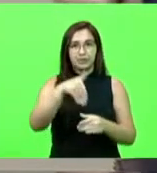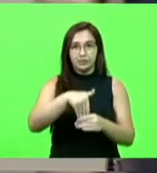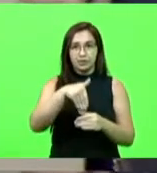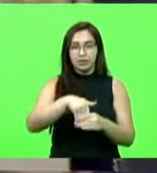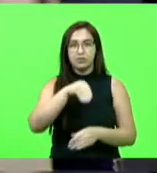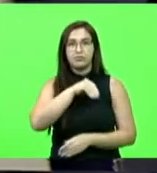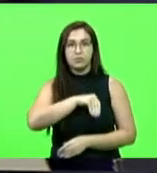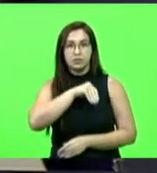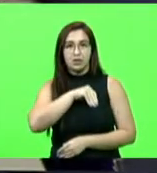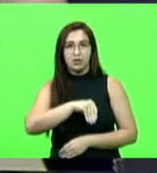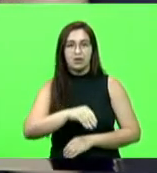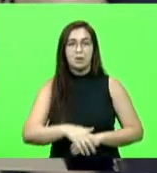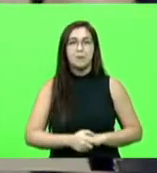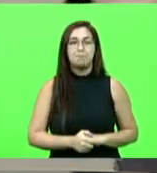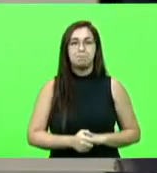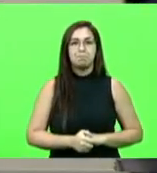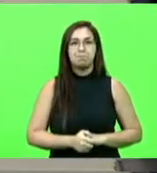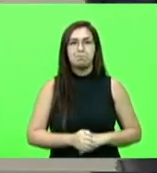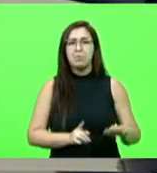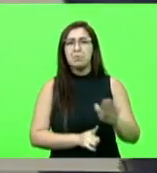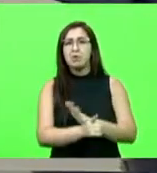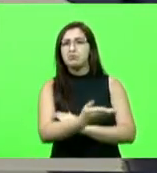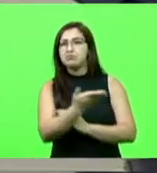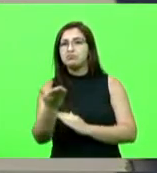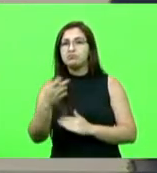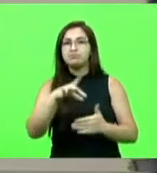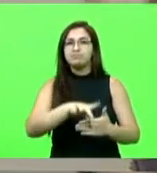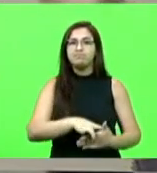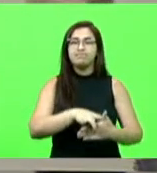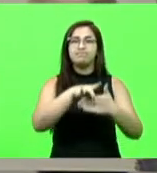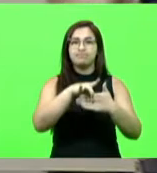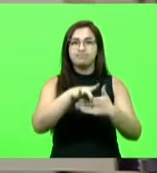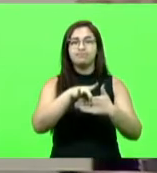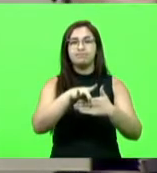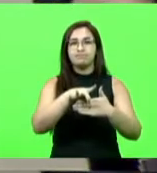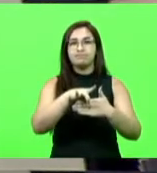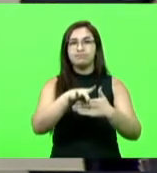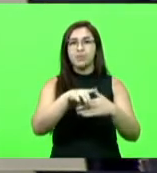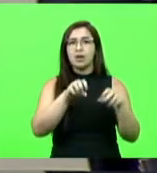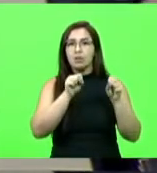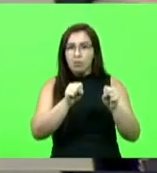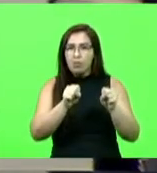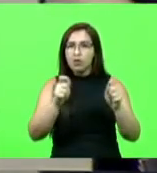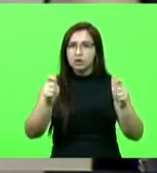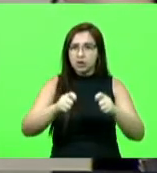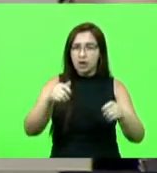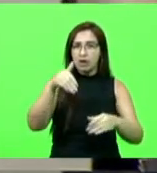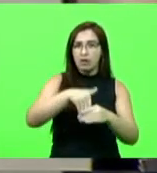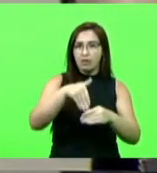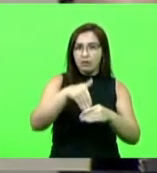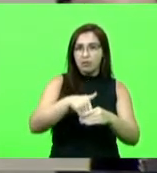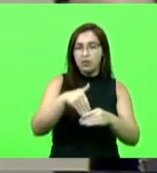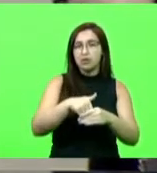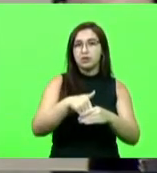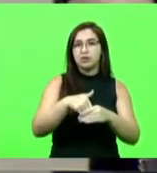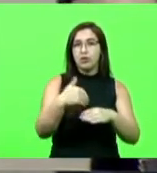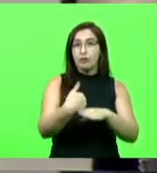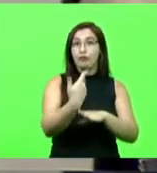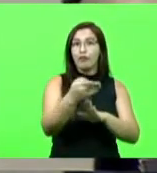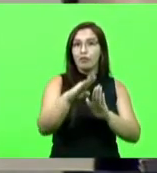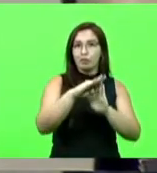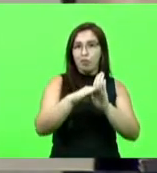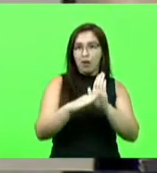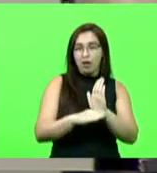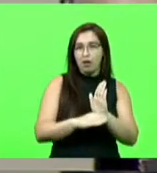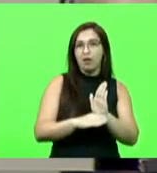consulto os senhores líderes sobre a possibilidade de votarmos extra pauta o projeto de